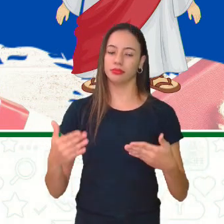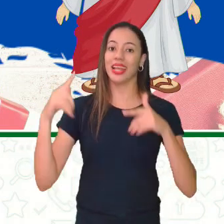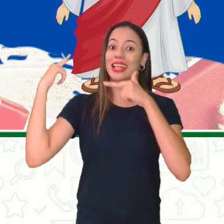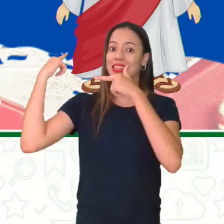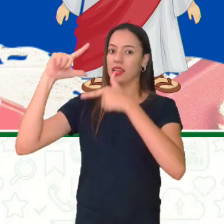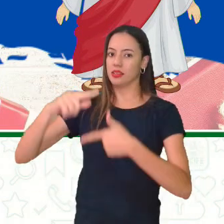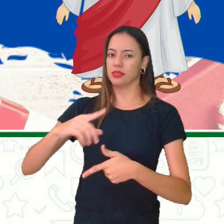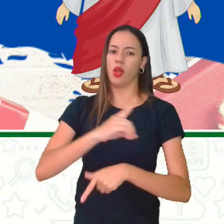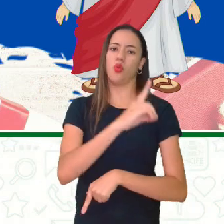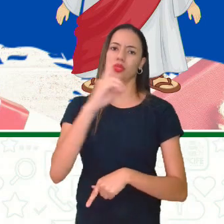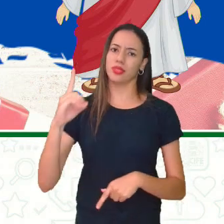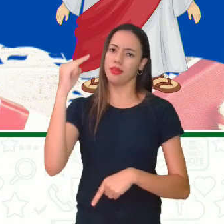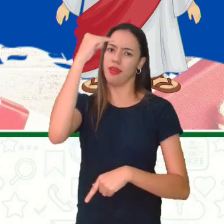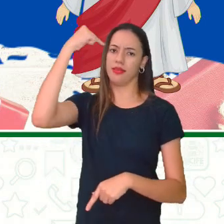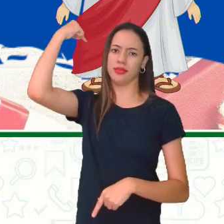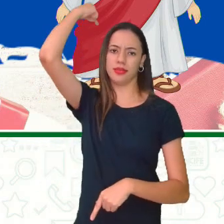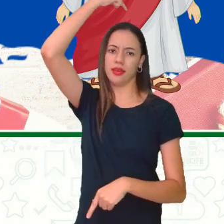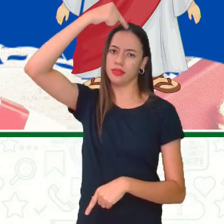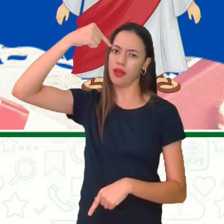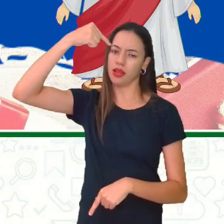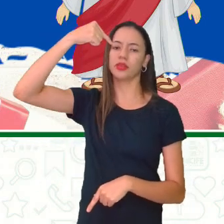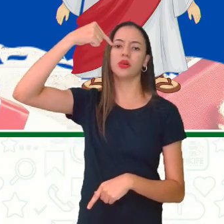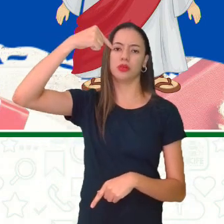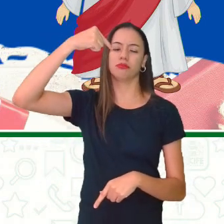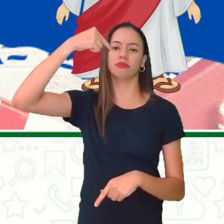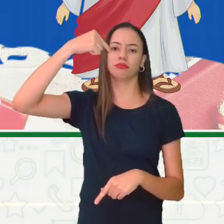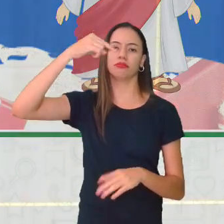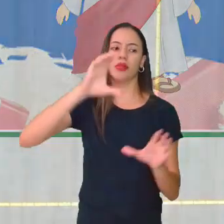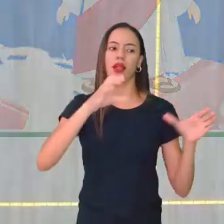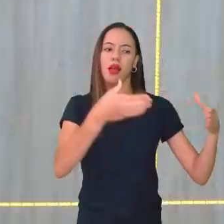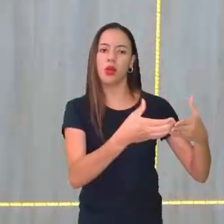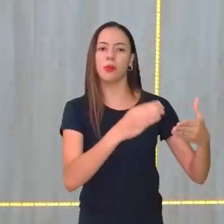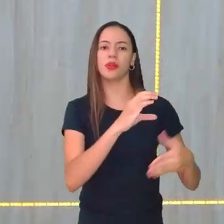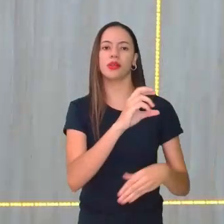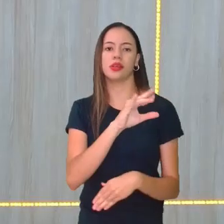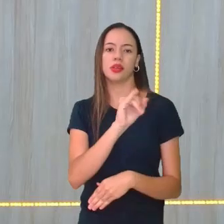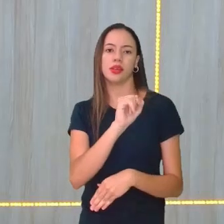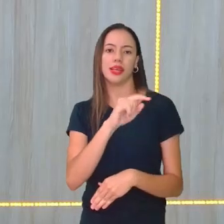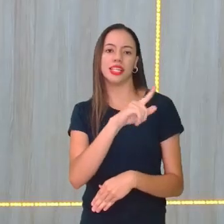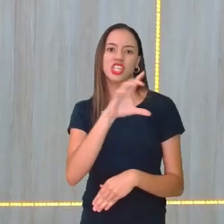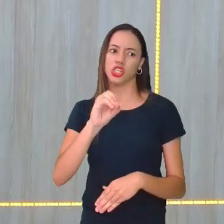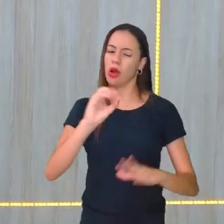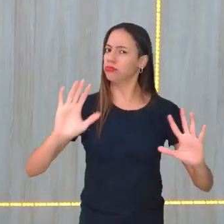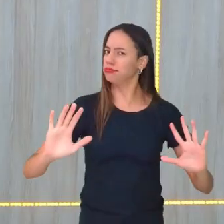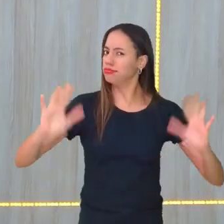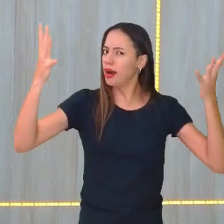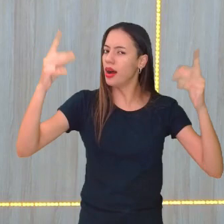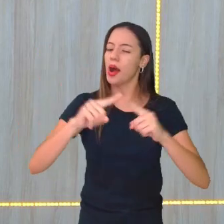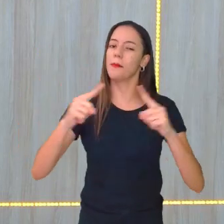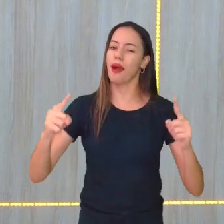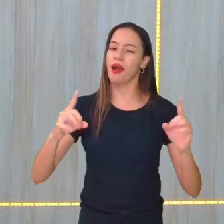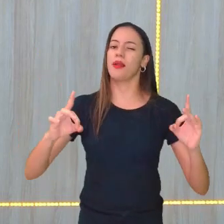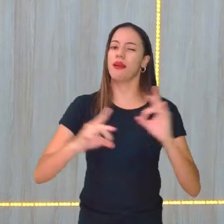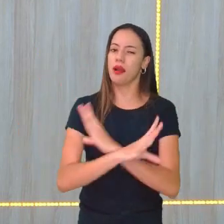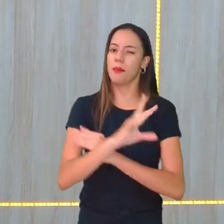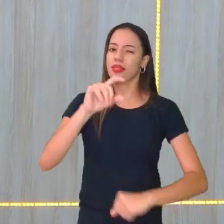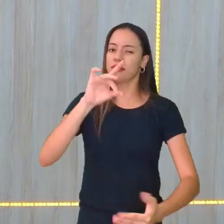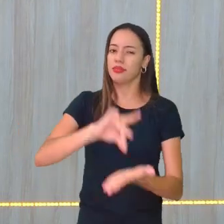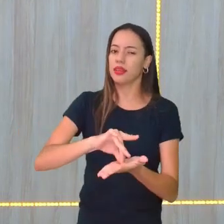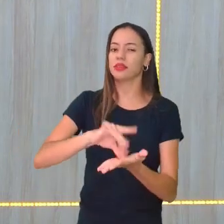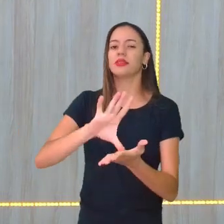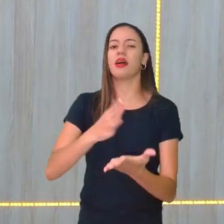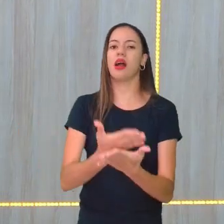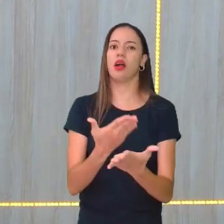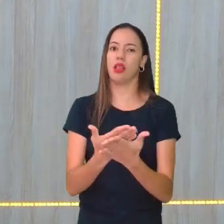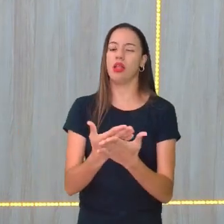tradicionalmente é um dia santificado, né, para os cristãos, é muito comemorado, mas para a gente encerrar a nossa aula, a